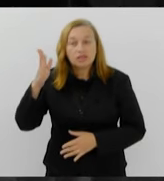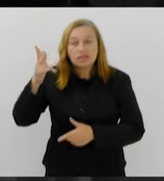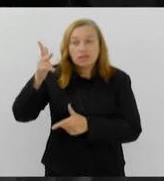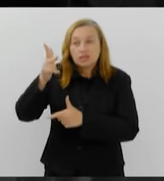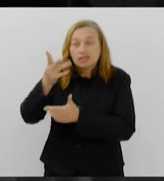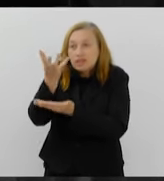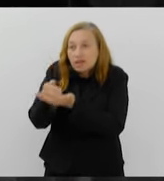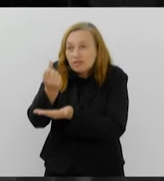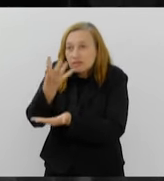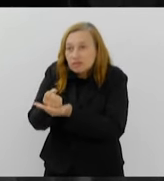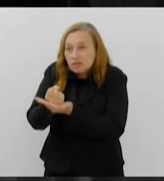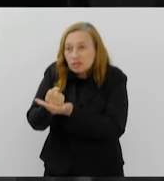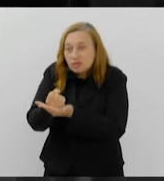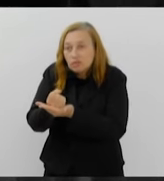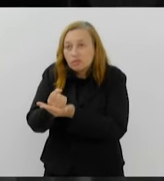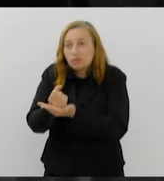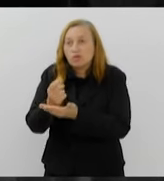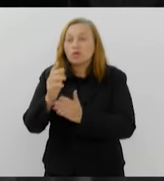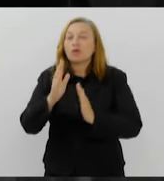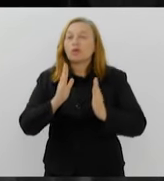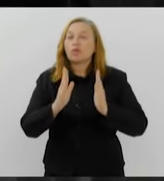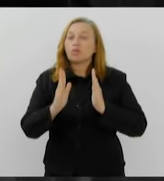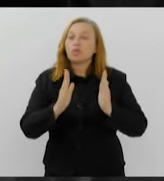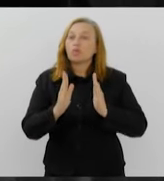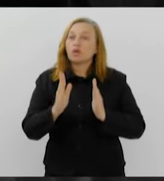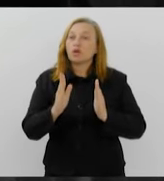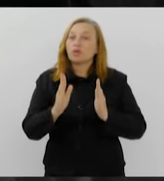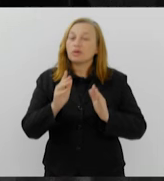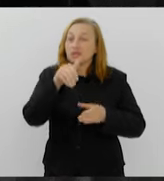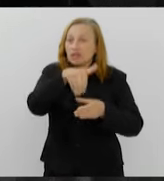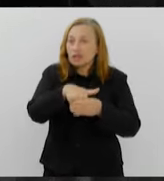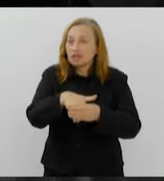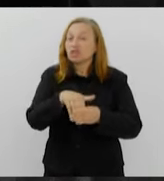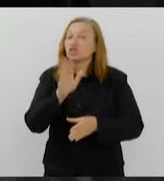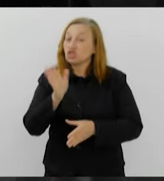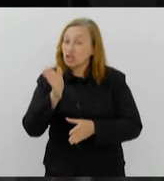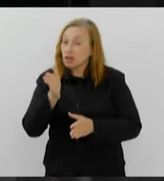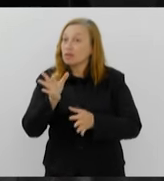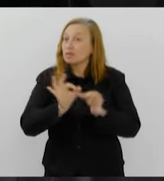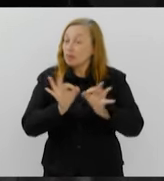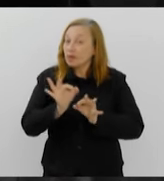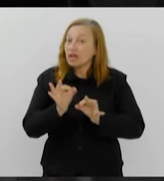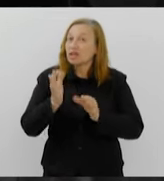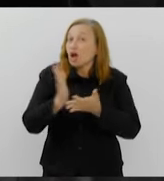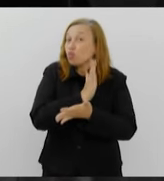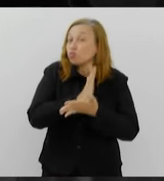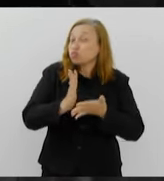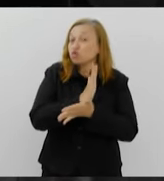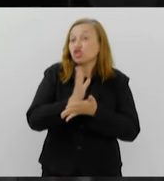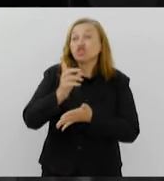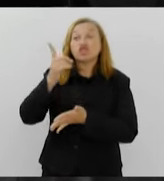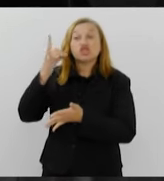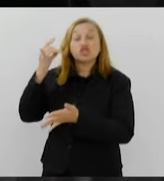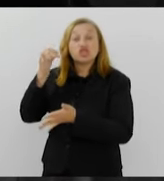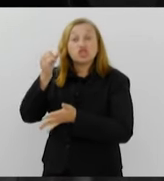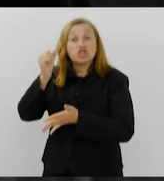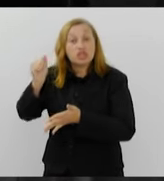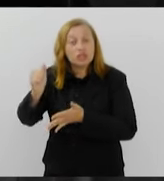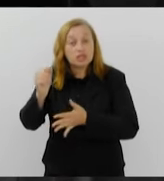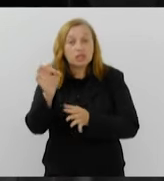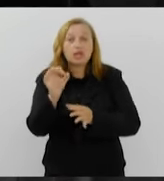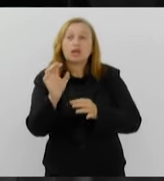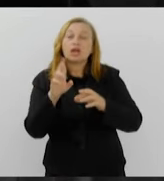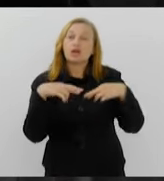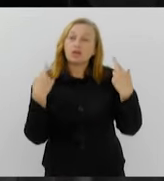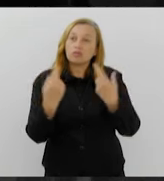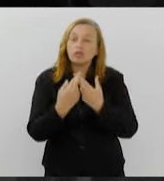o programa eleitoral Como eu disse havia programado já alguns dias reuniões na